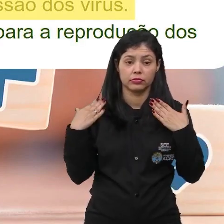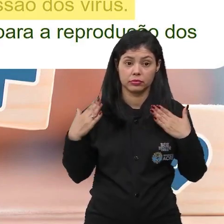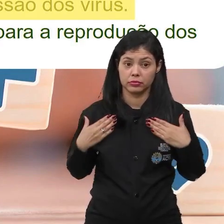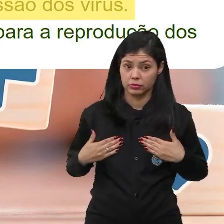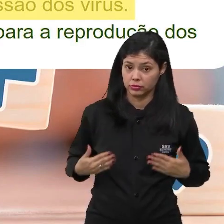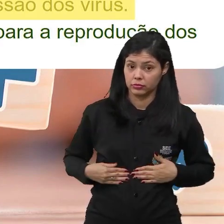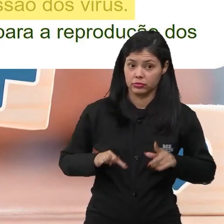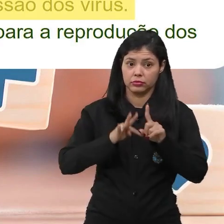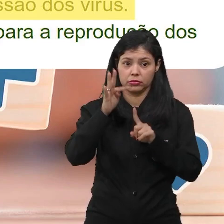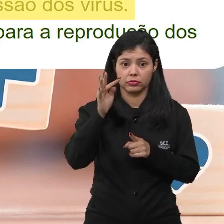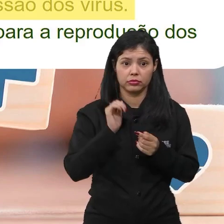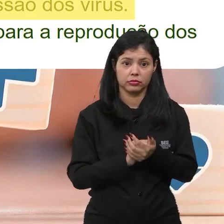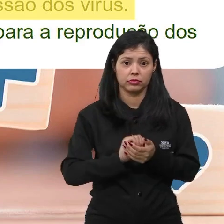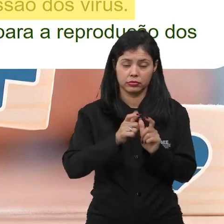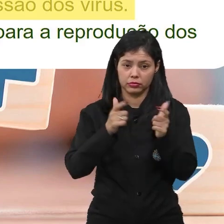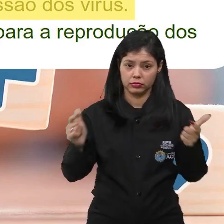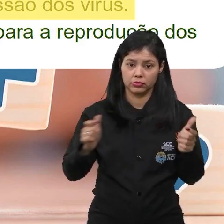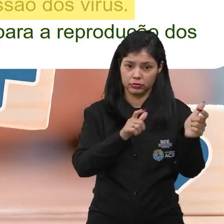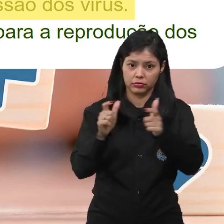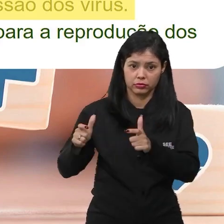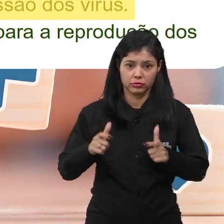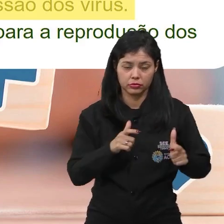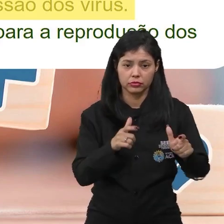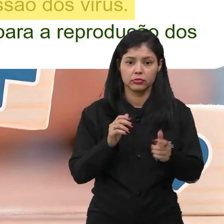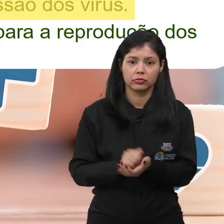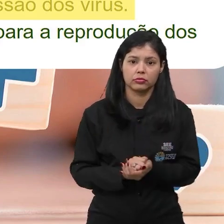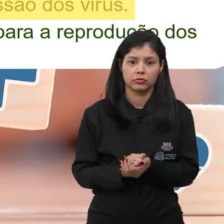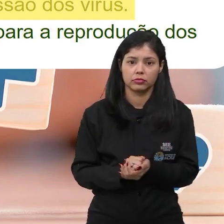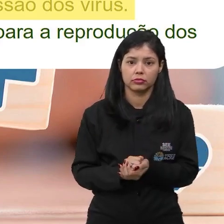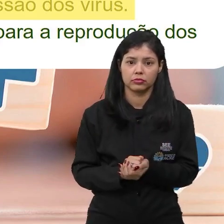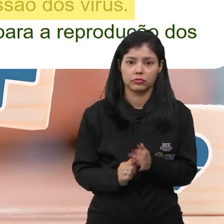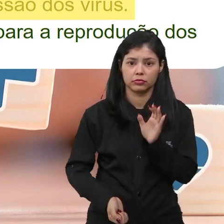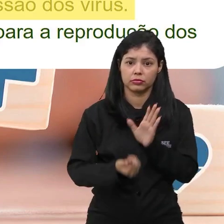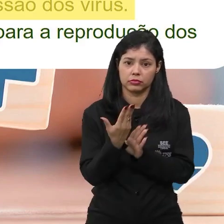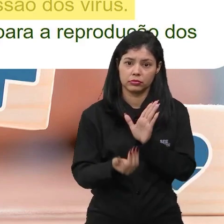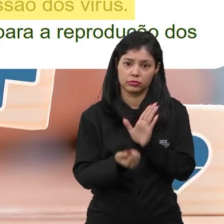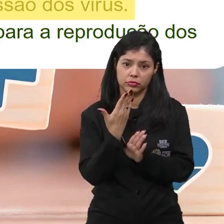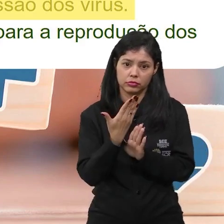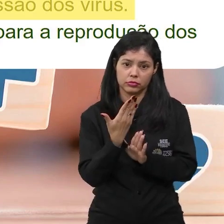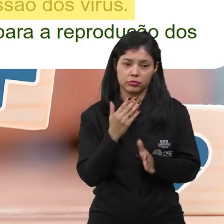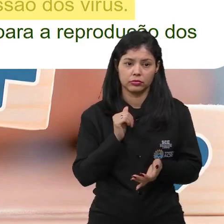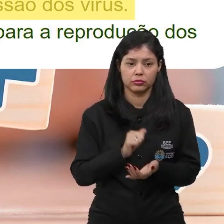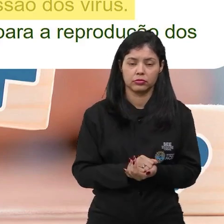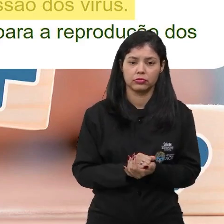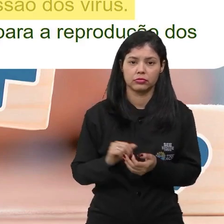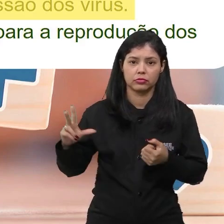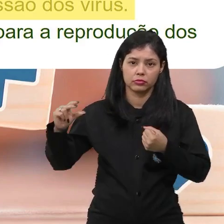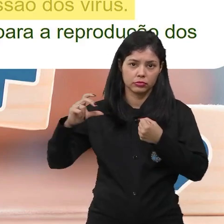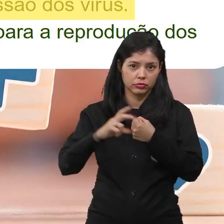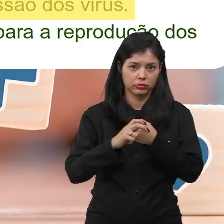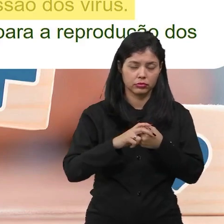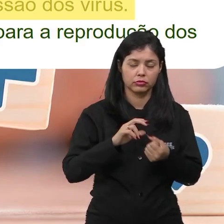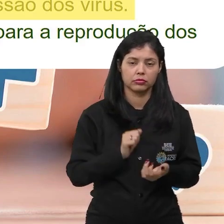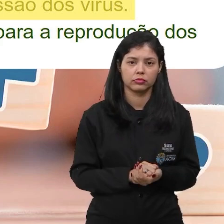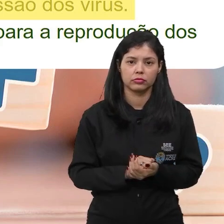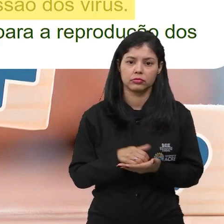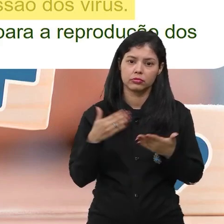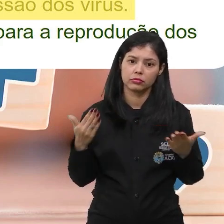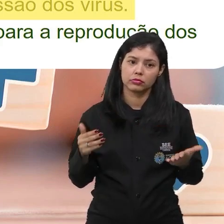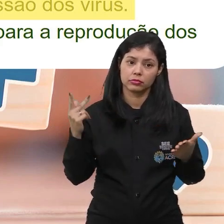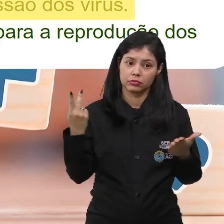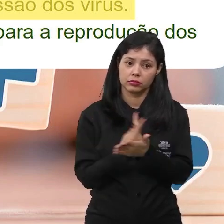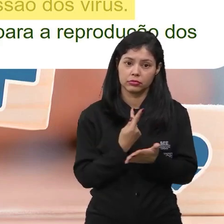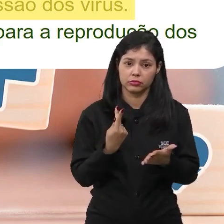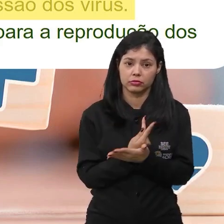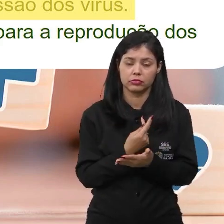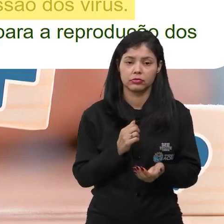assim: a temperatura corpórea fica maior do que a ambiental, ideal para a reprodução dos vírus. Aqui, ó, tá